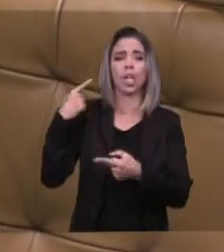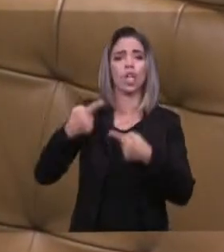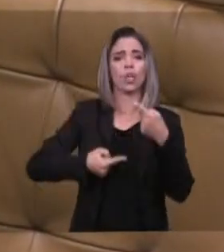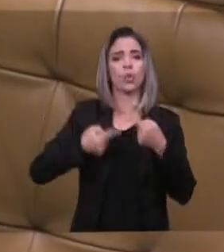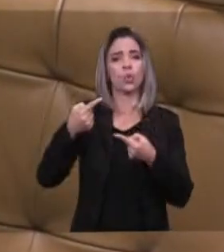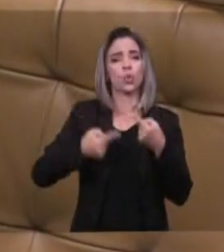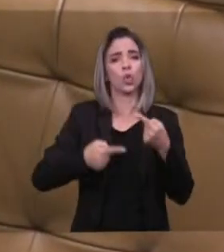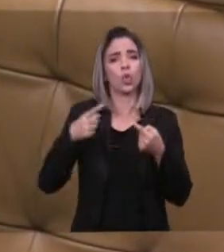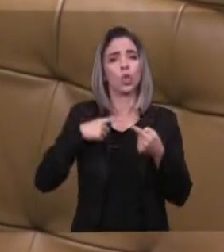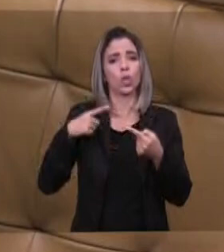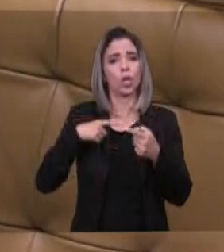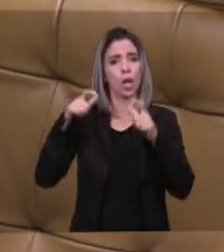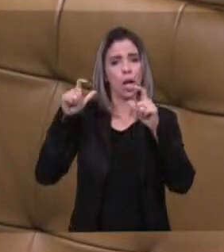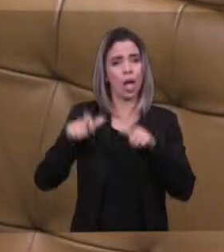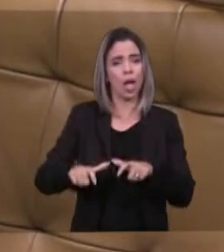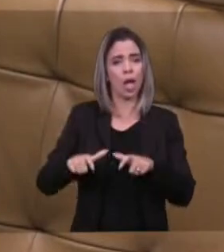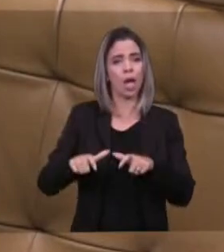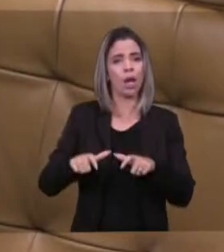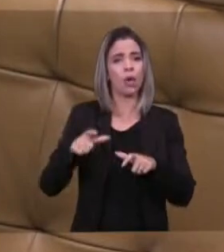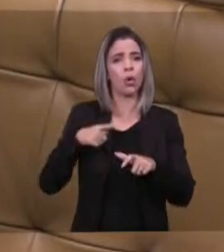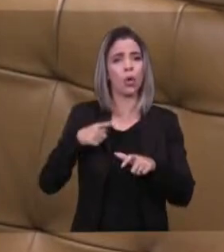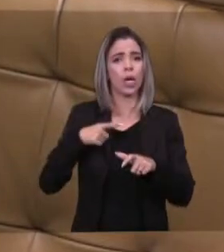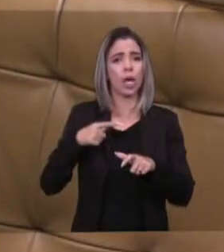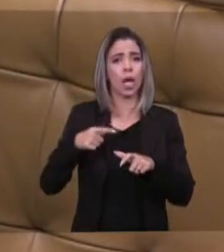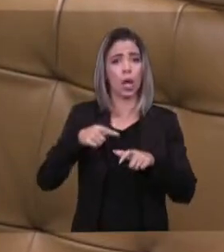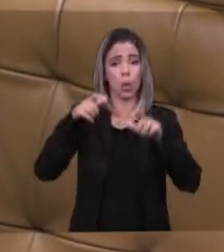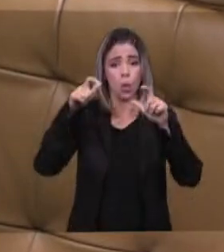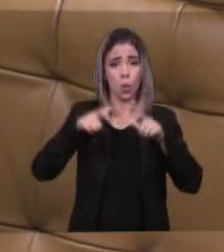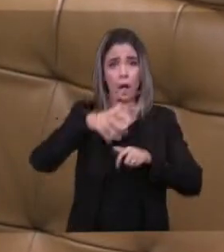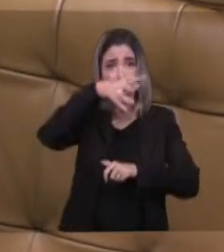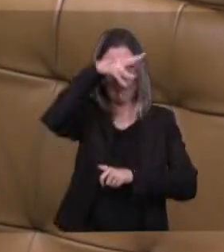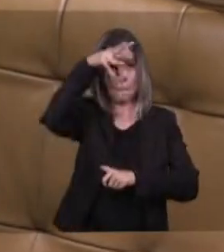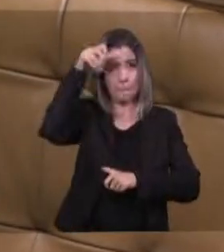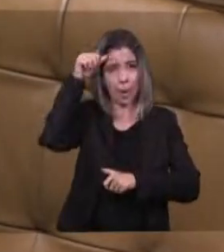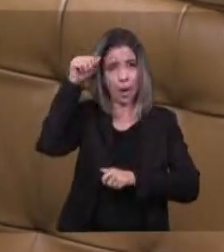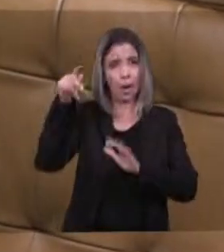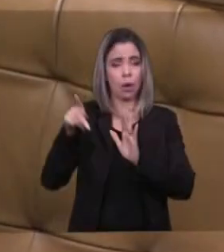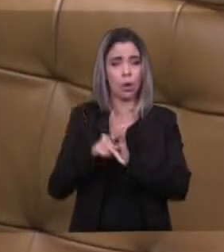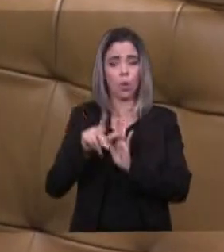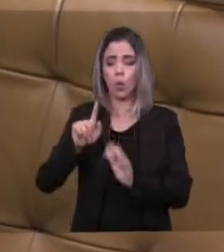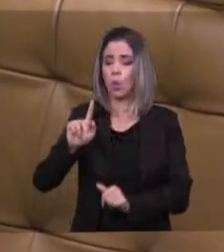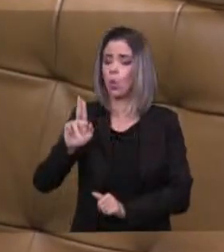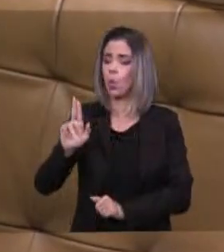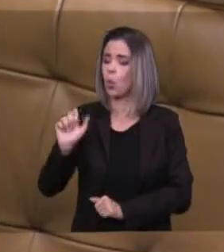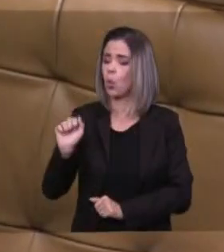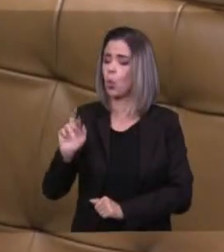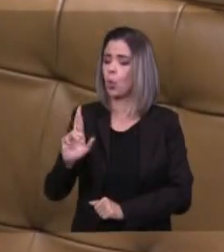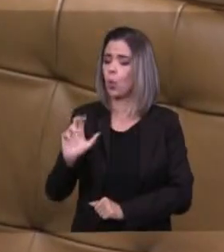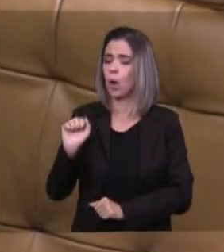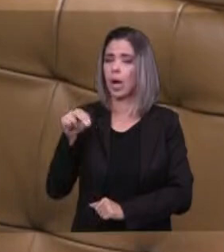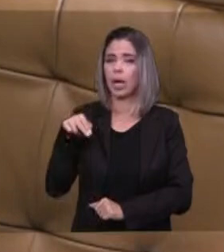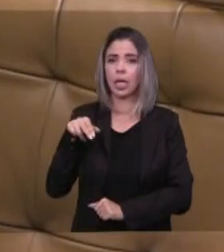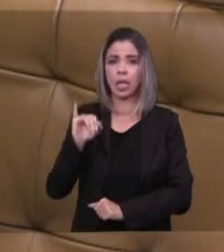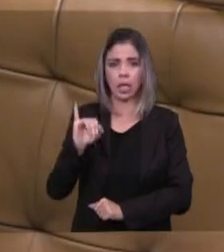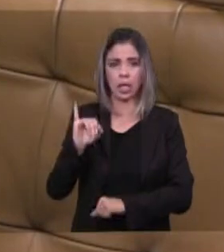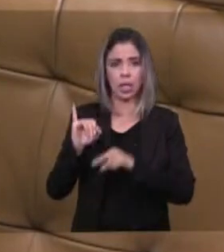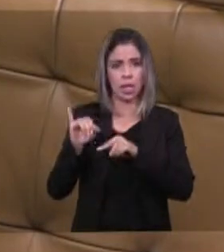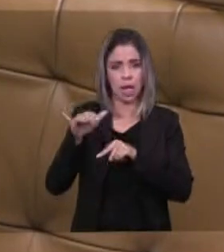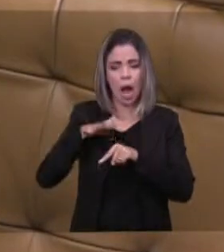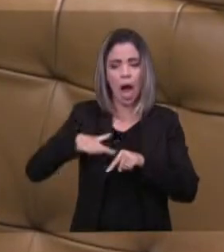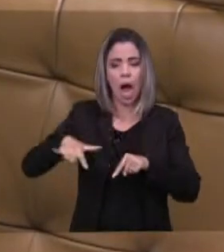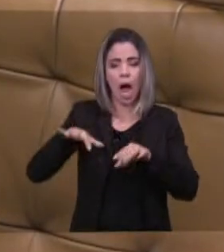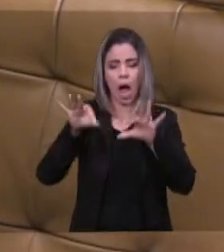muito a situação do Mato Grosso do Sul, dos Guaranis, porque se diz que há áreas